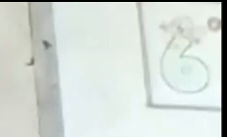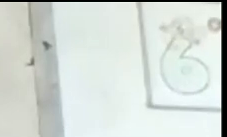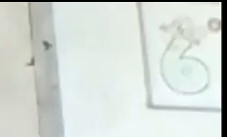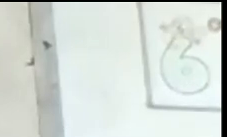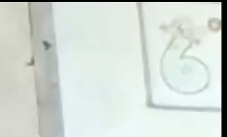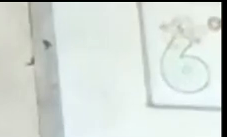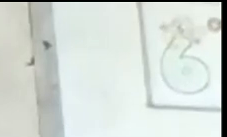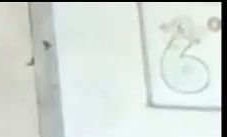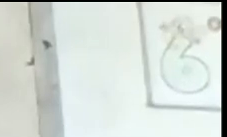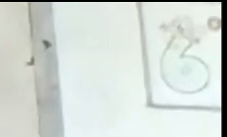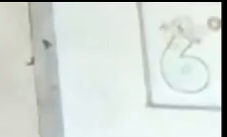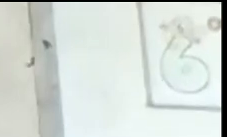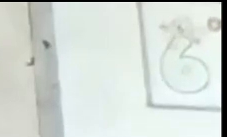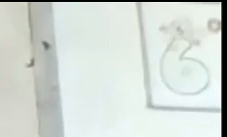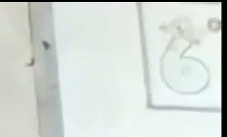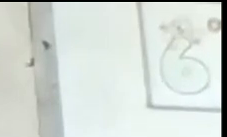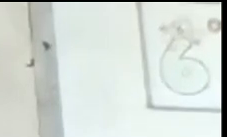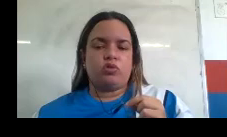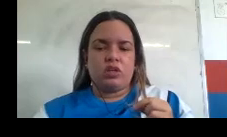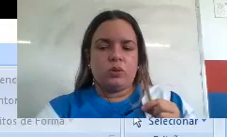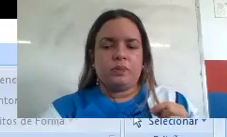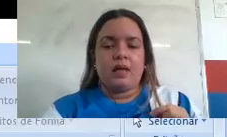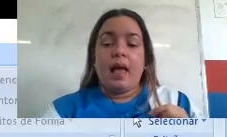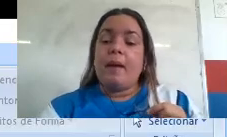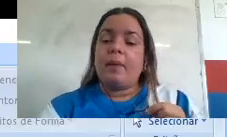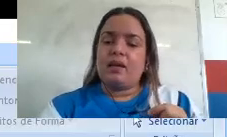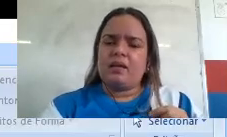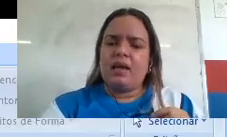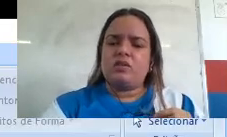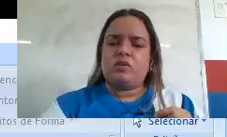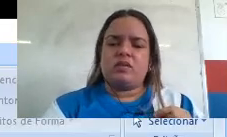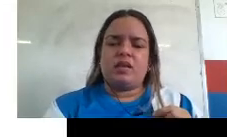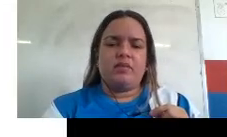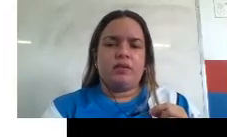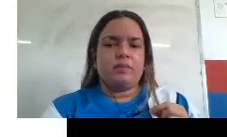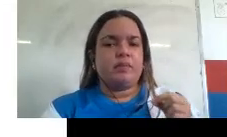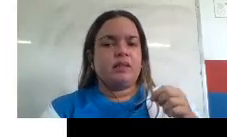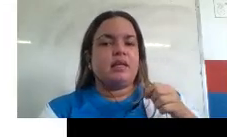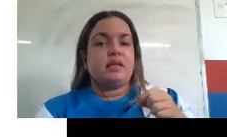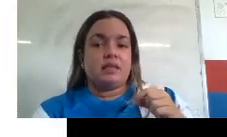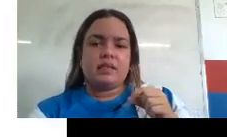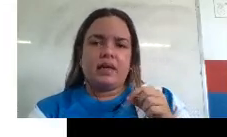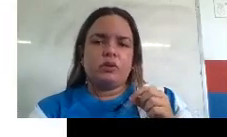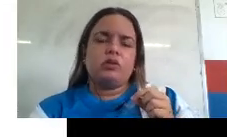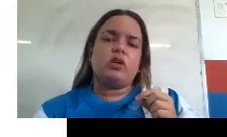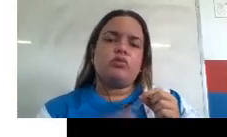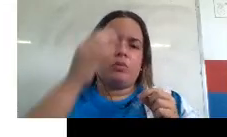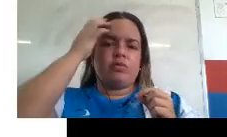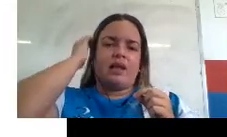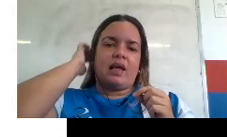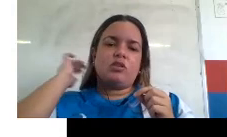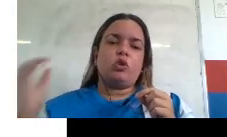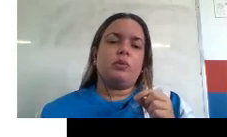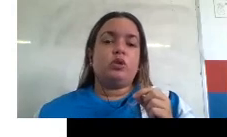a gente fica se perguntando por que isso surgiu, para que isso serve, certo? Nós